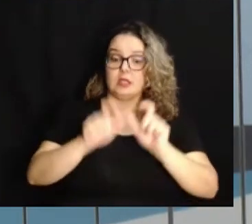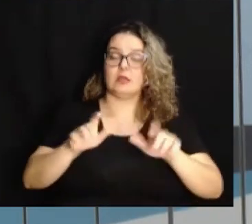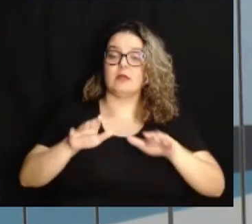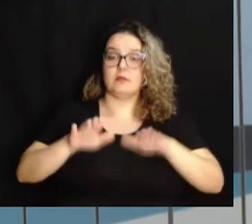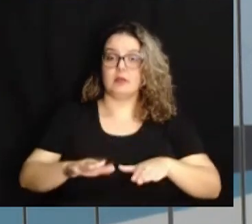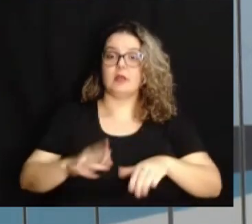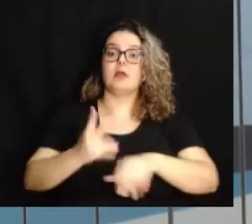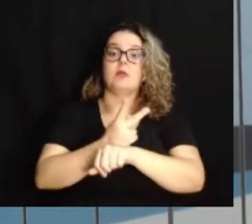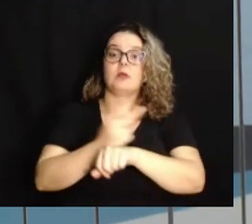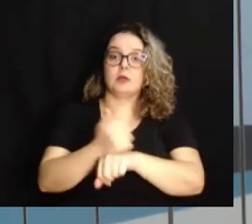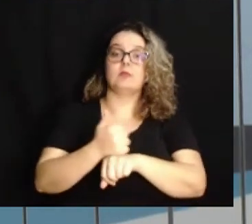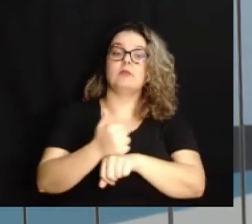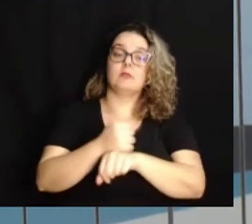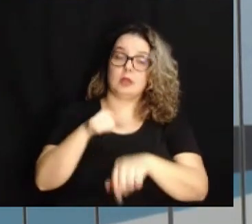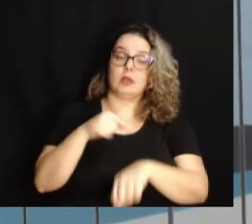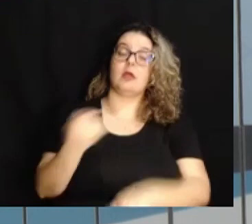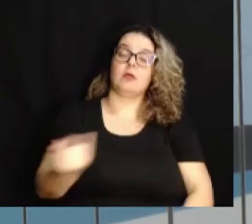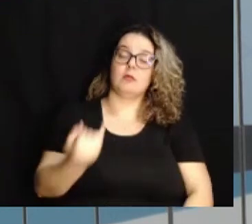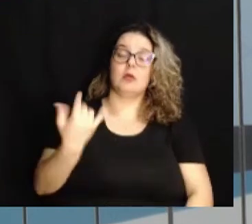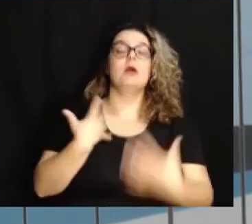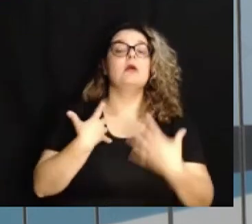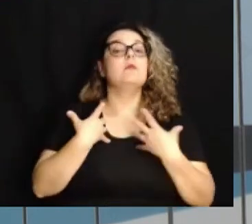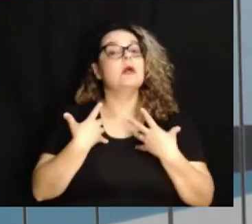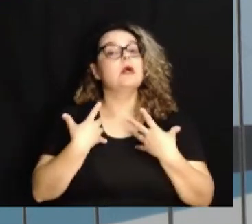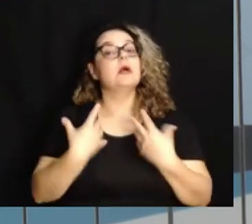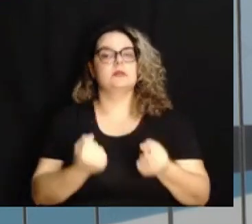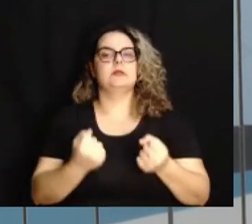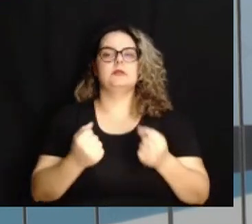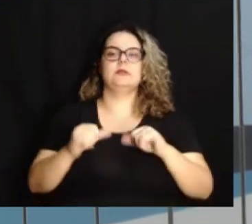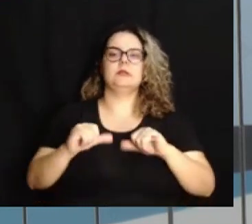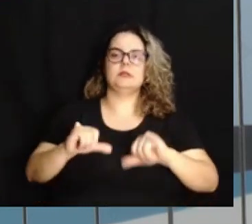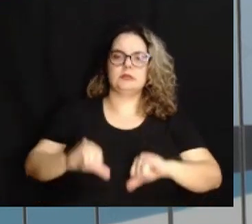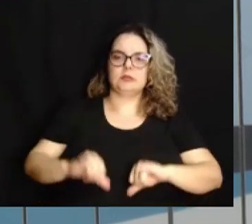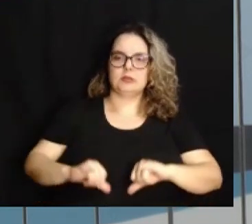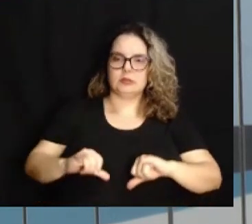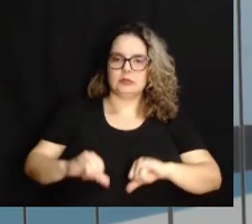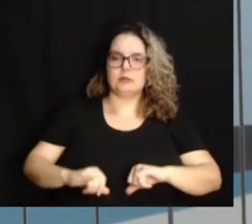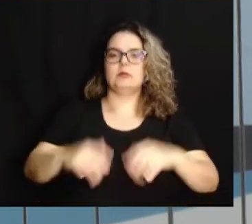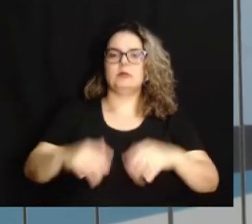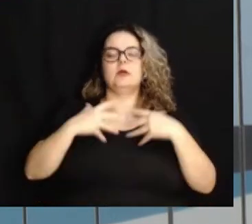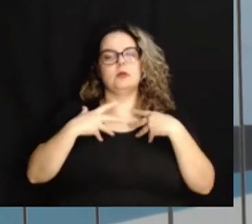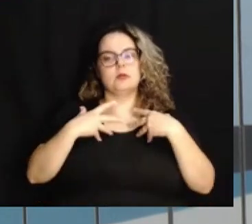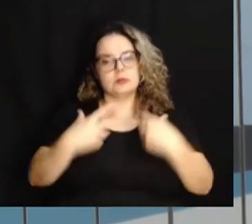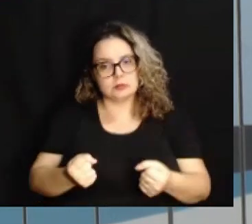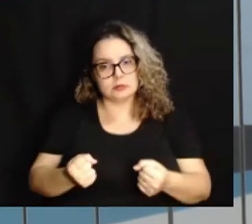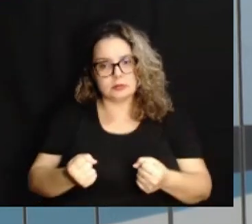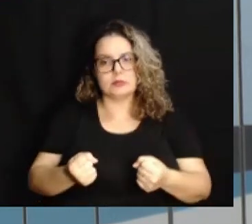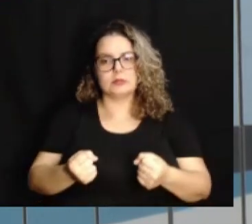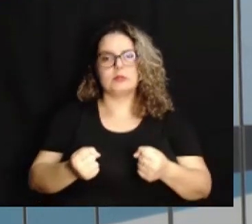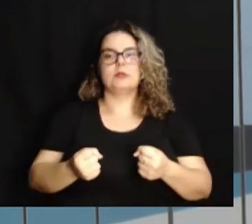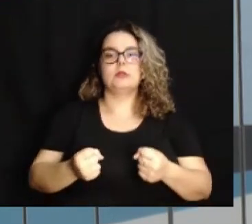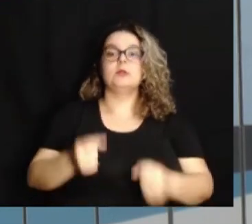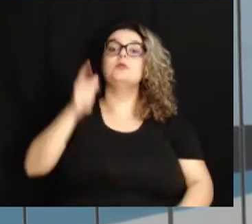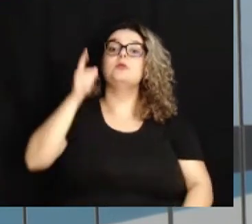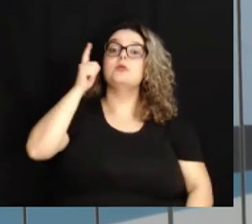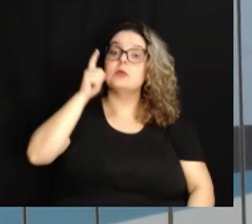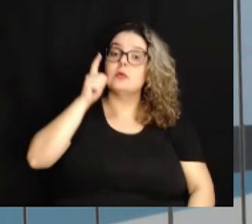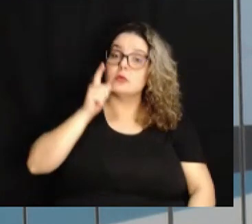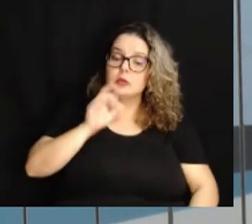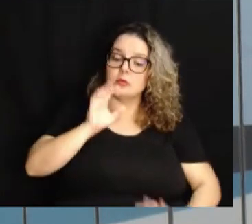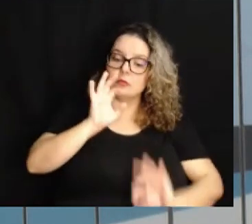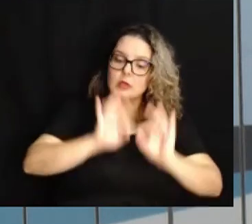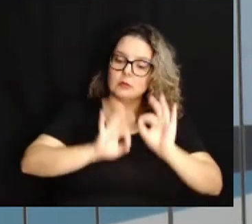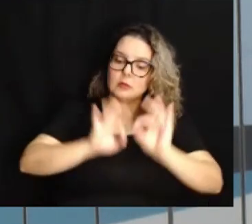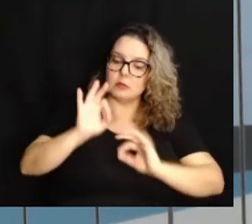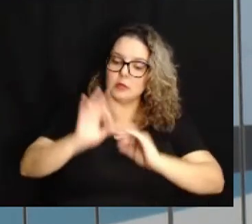para aceitar essa dor. É a partir da aceitação dessa dor, né, que a gente vai conseguir elaborar. Então, né, o luto